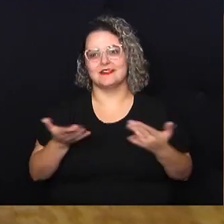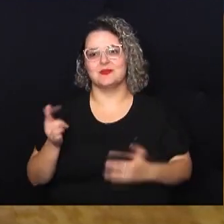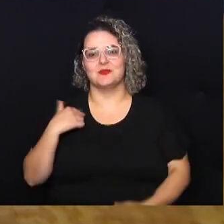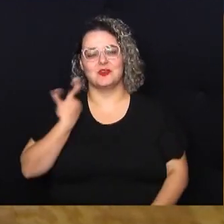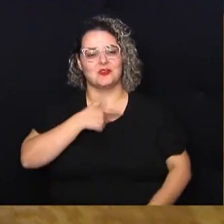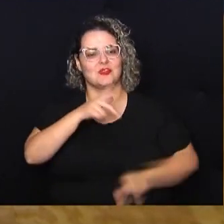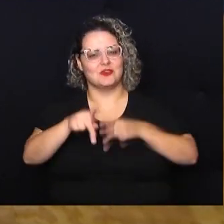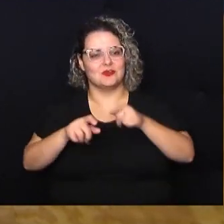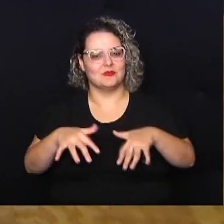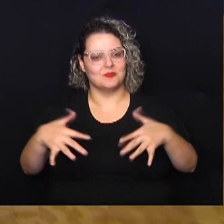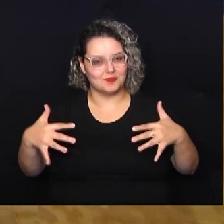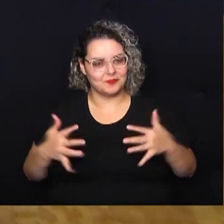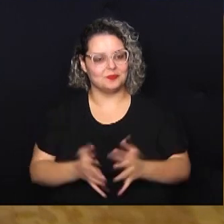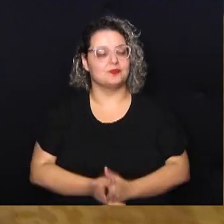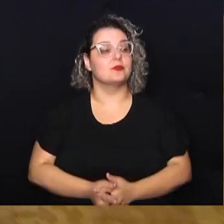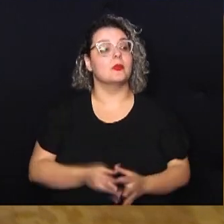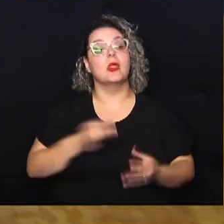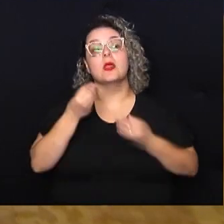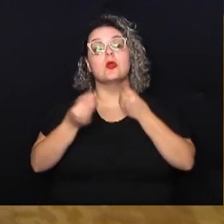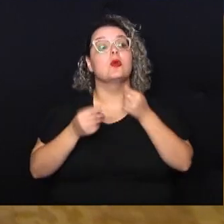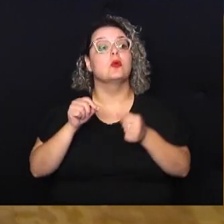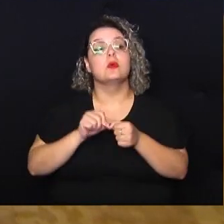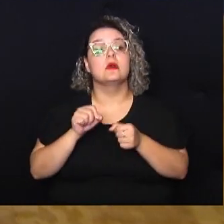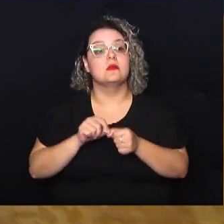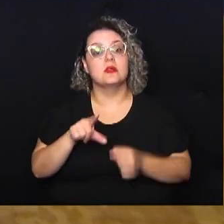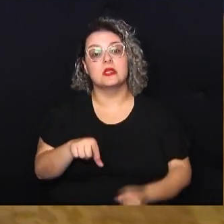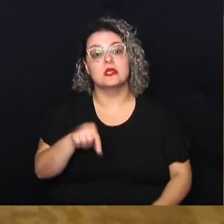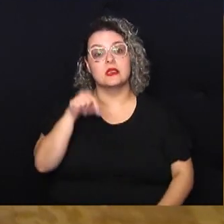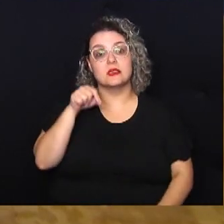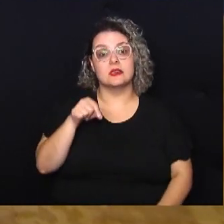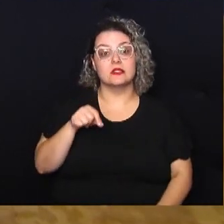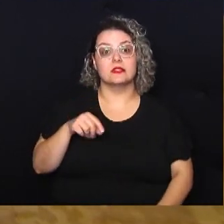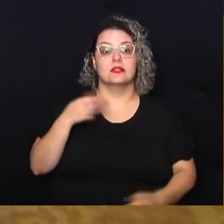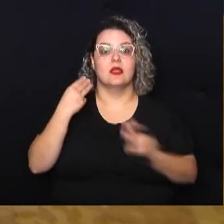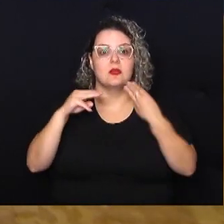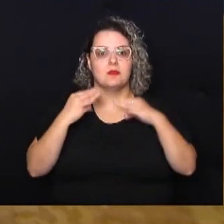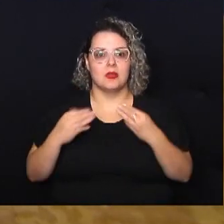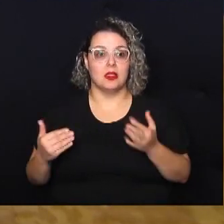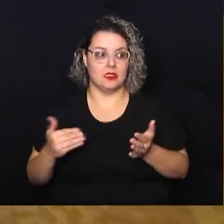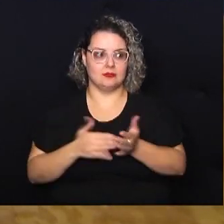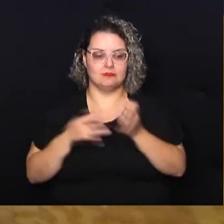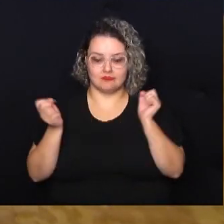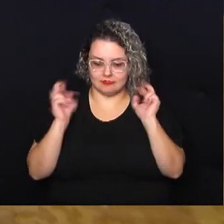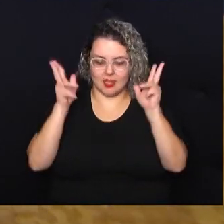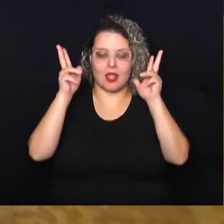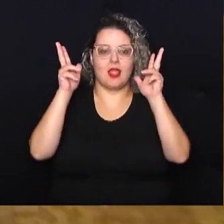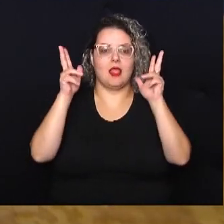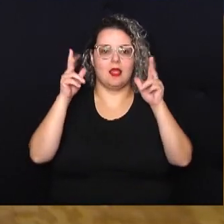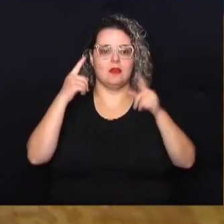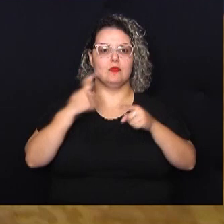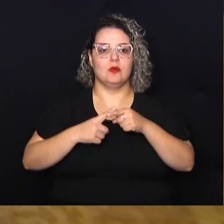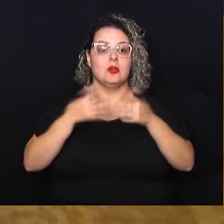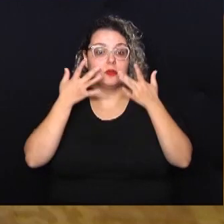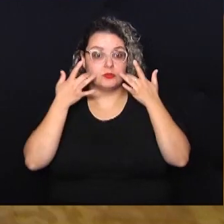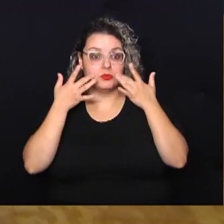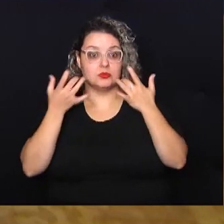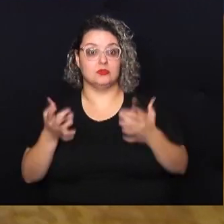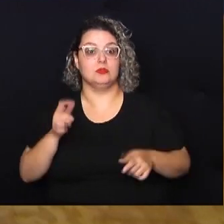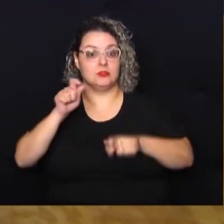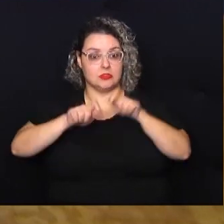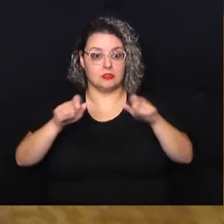público. Como que vocês fizeram a escolha da trilha sonora? Até para chamar a atenção, porque no teatro a gente vê que as